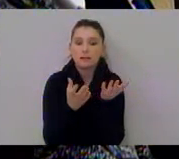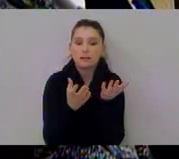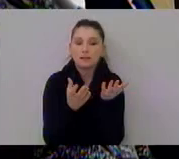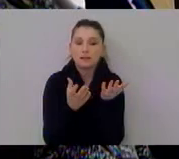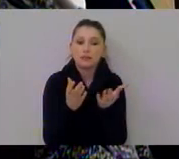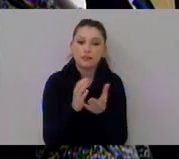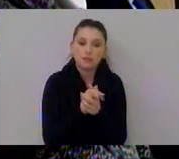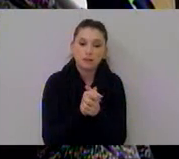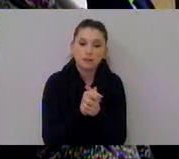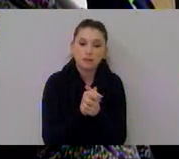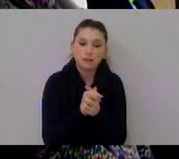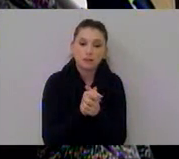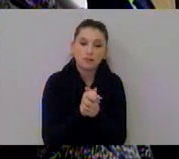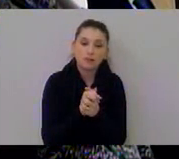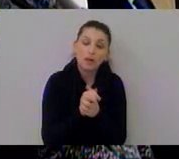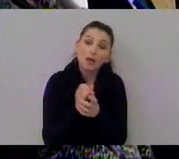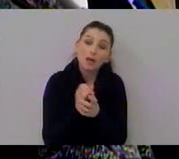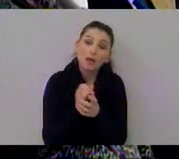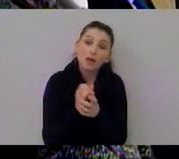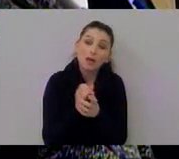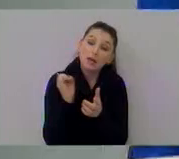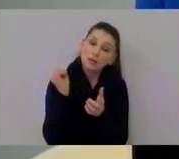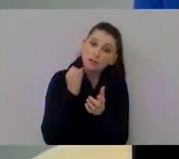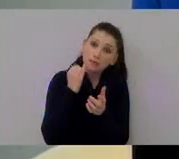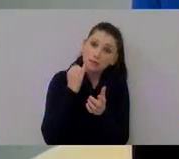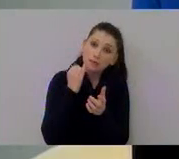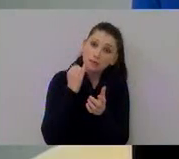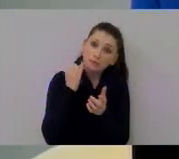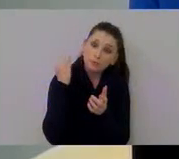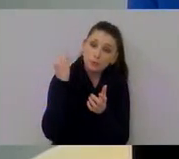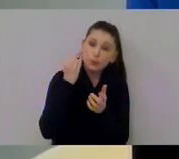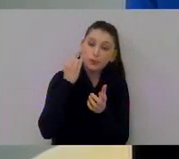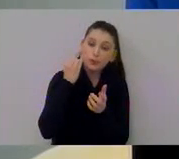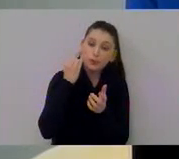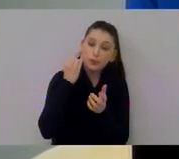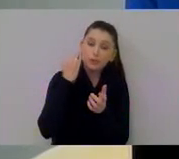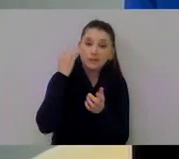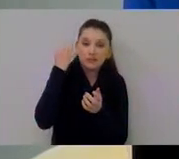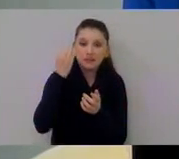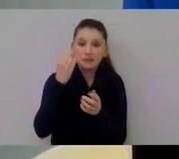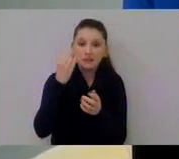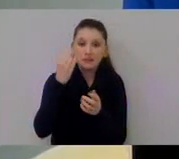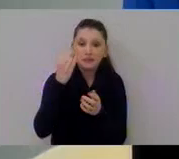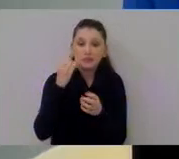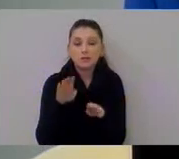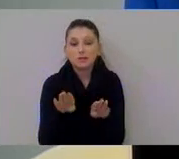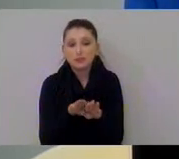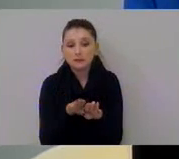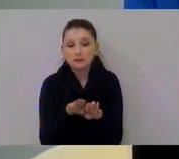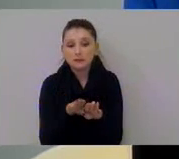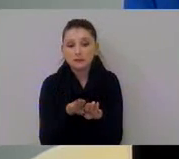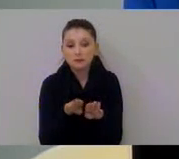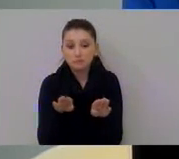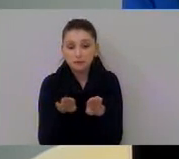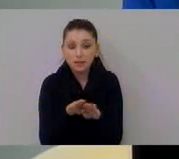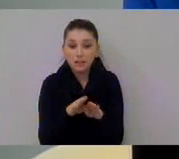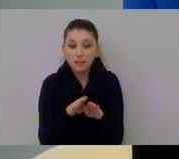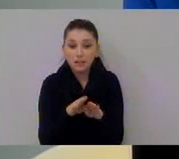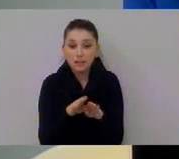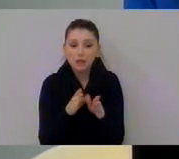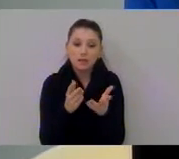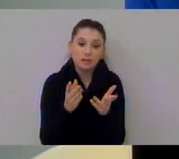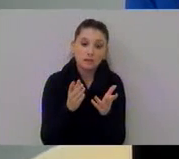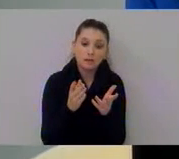e que é muito importante, também é discutir as estruturas das quadras